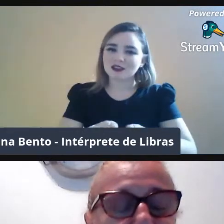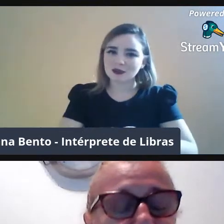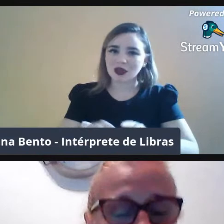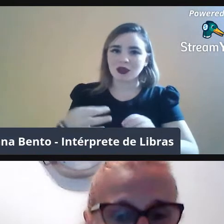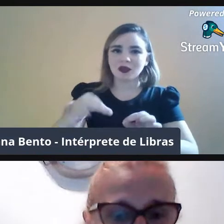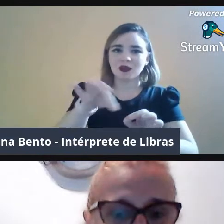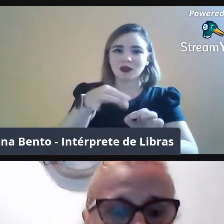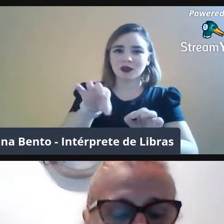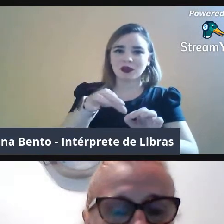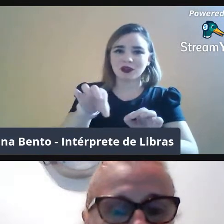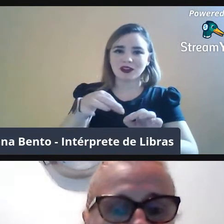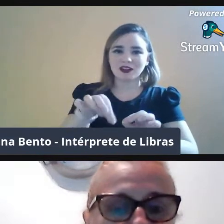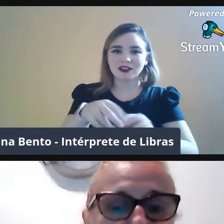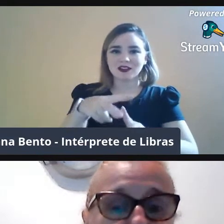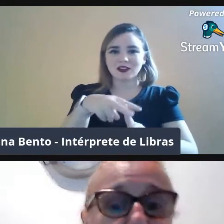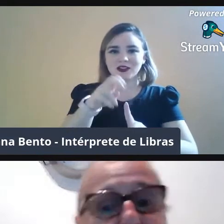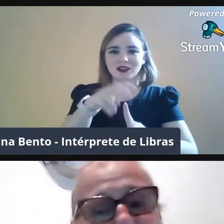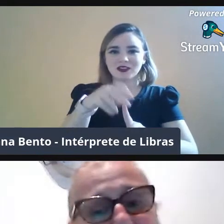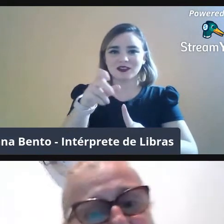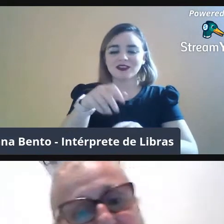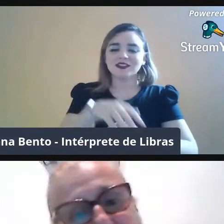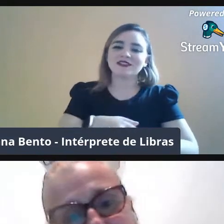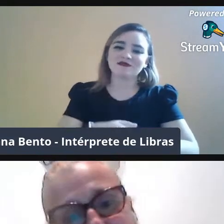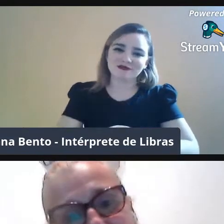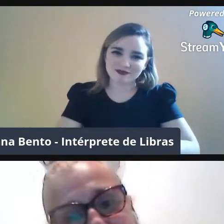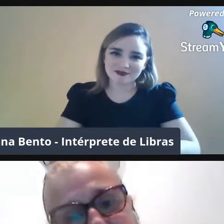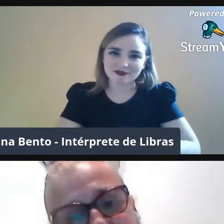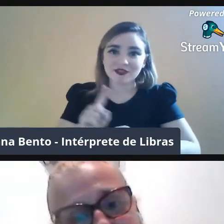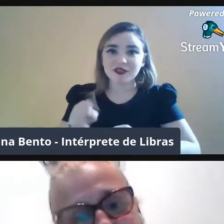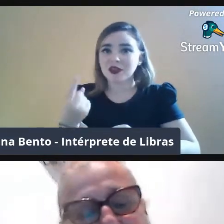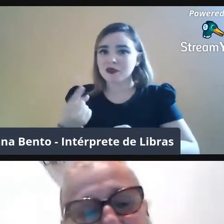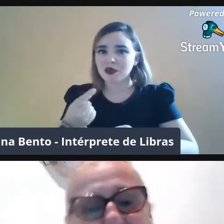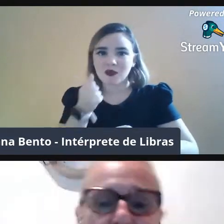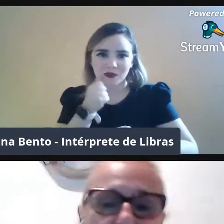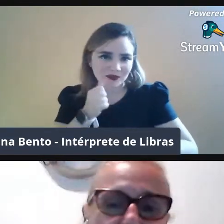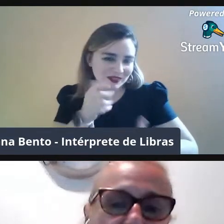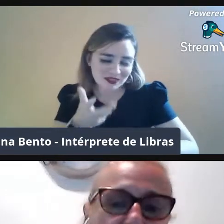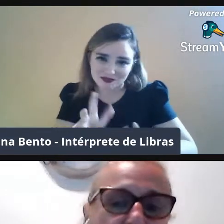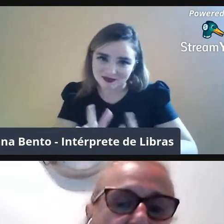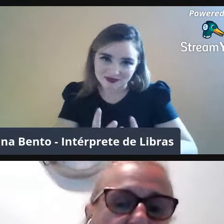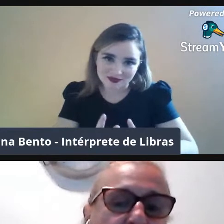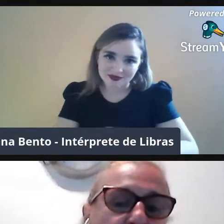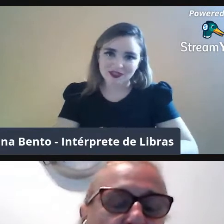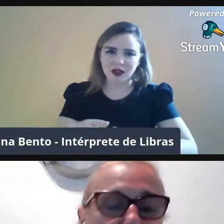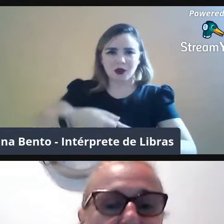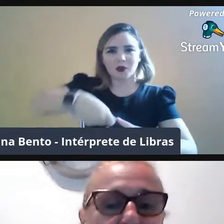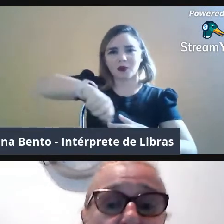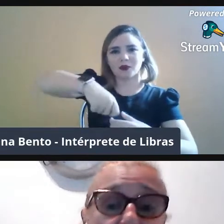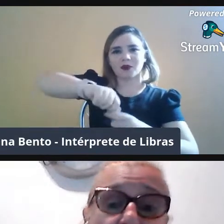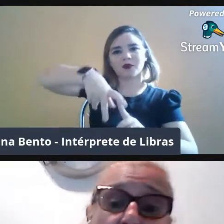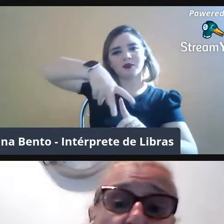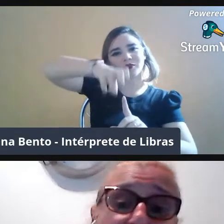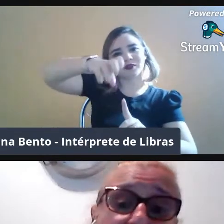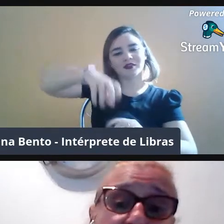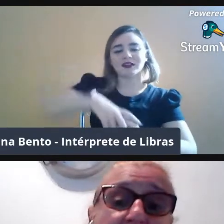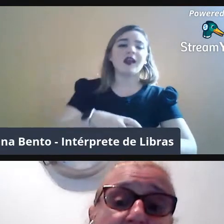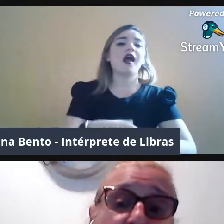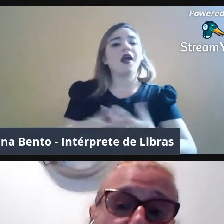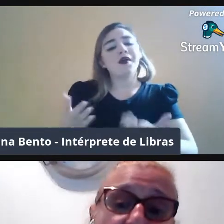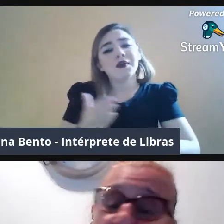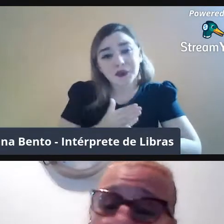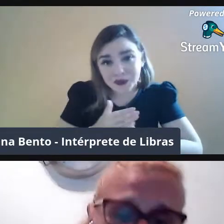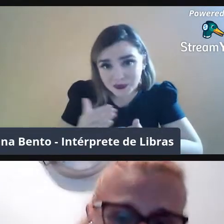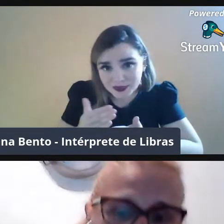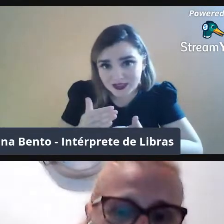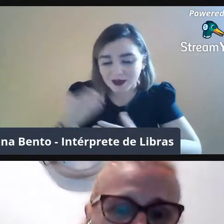ou da lata de Coca-Cola. Depois, a moça não queria mais nem a tampinha, nem o lacrim. E aí, eu comecei a